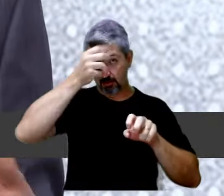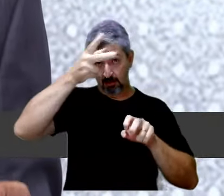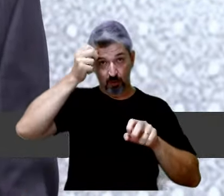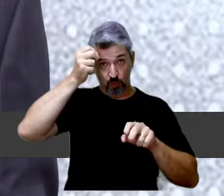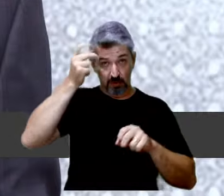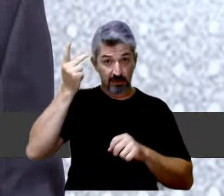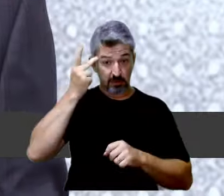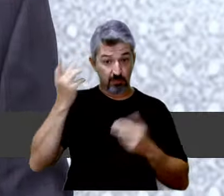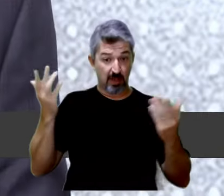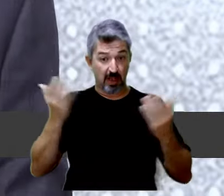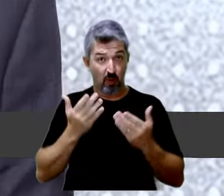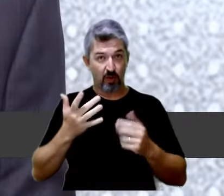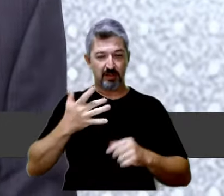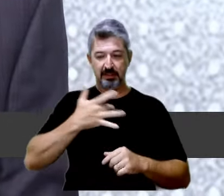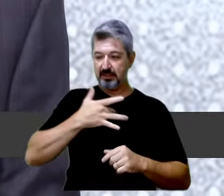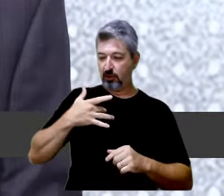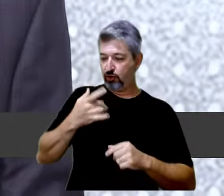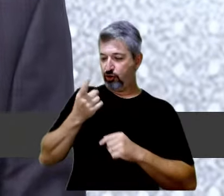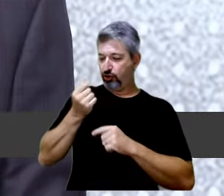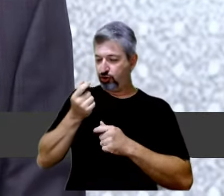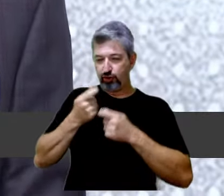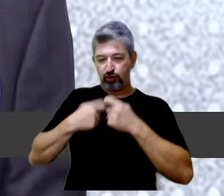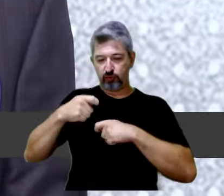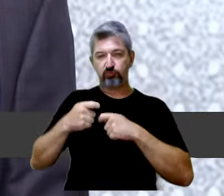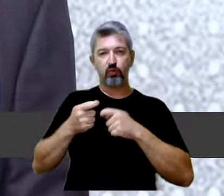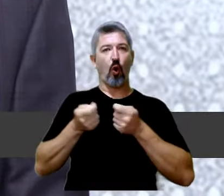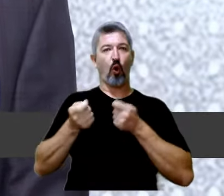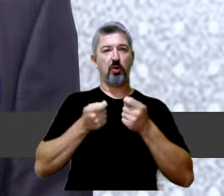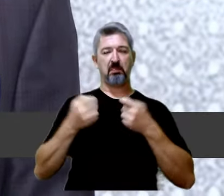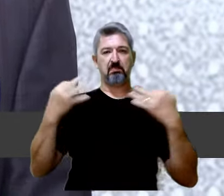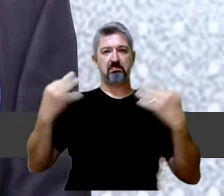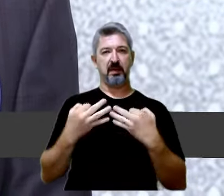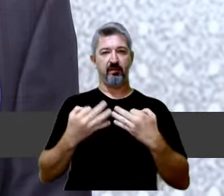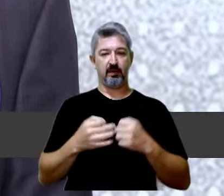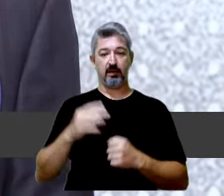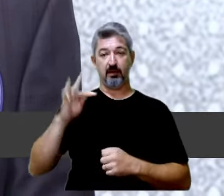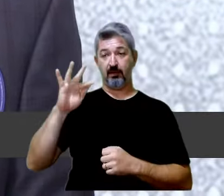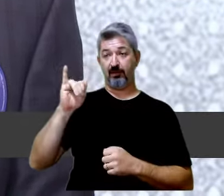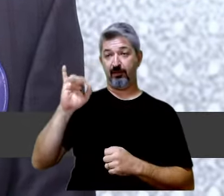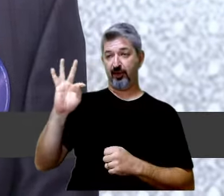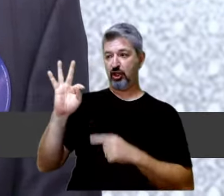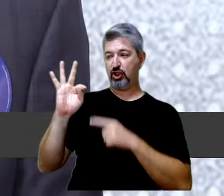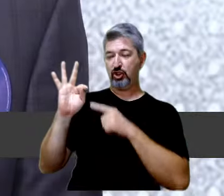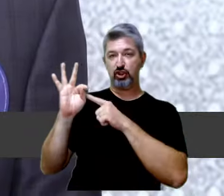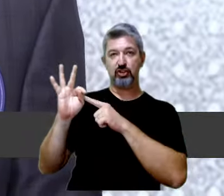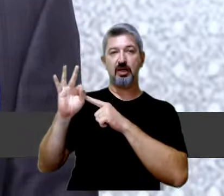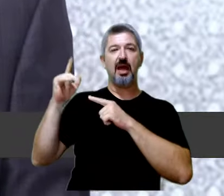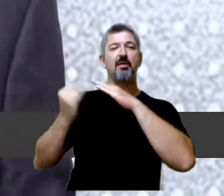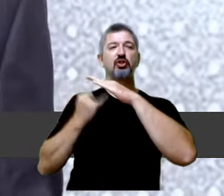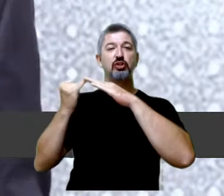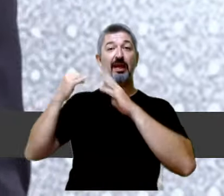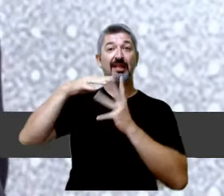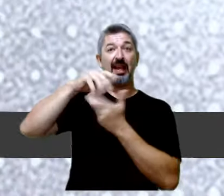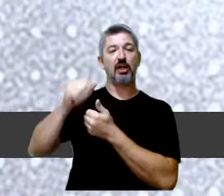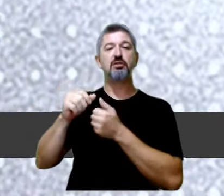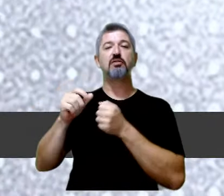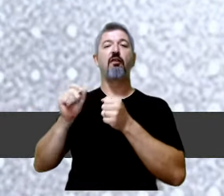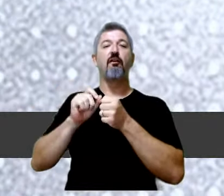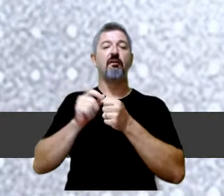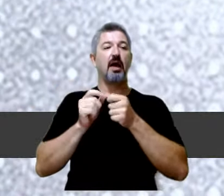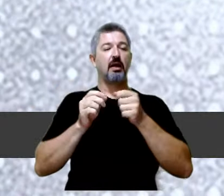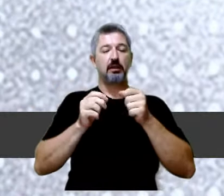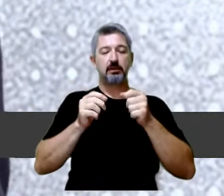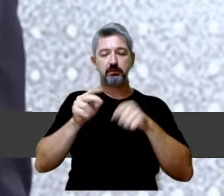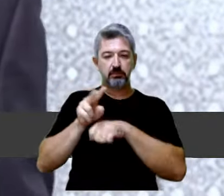sua saúde financeira estabelecida a Fit que a agência internacional que classifica os países estados e municípios nos deu a